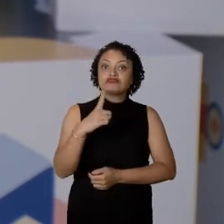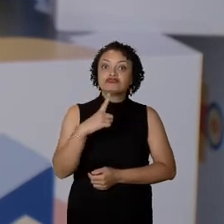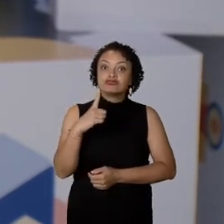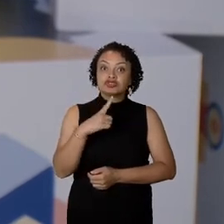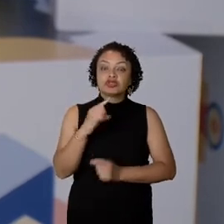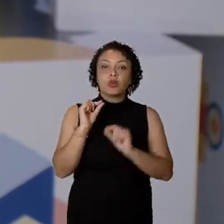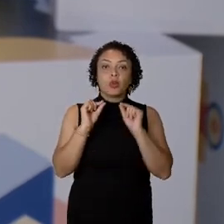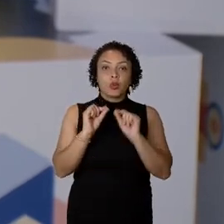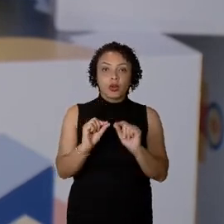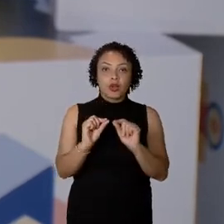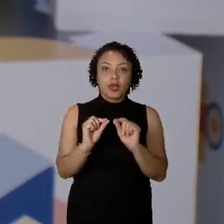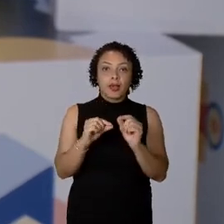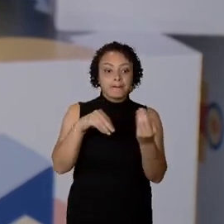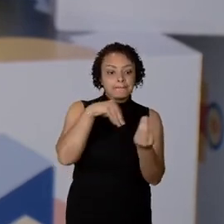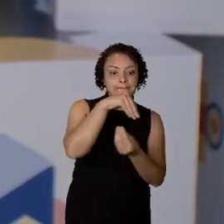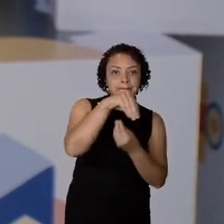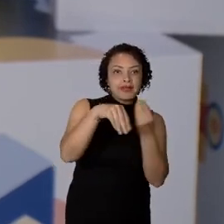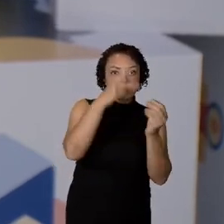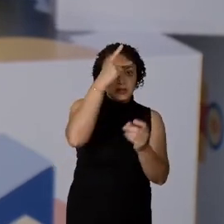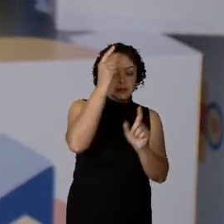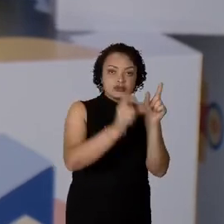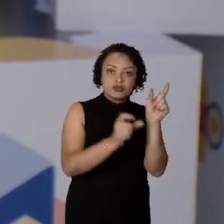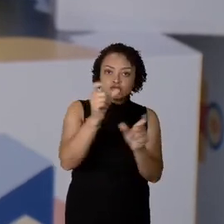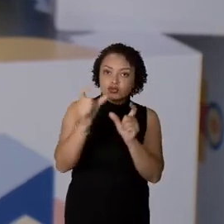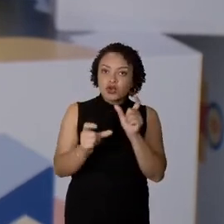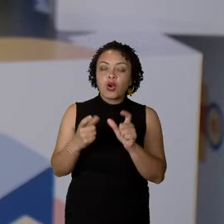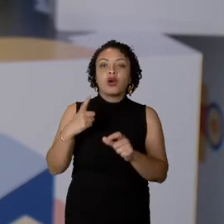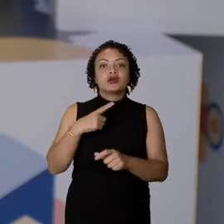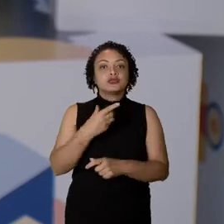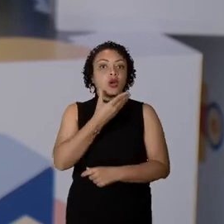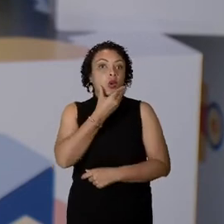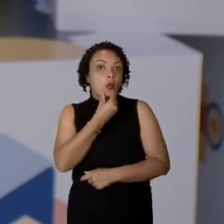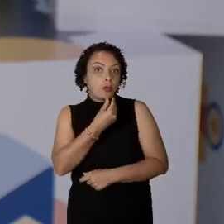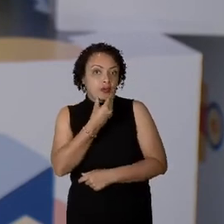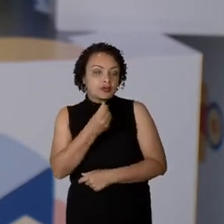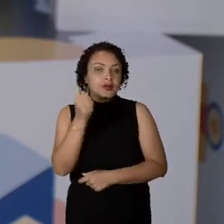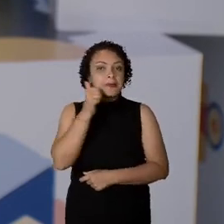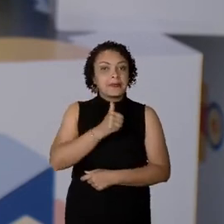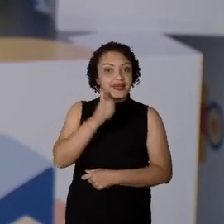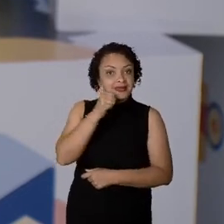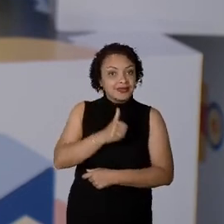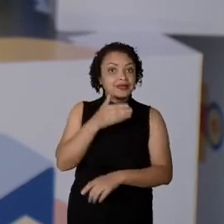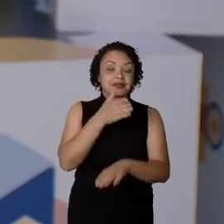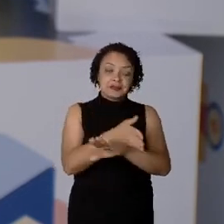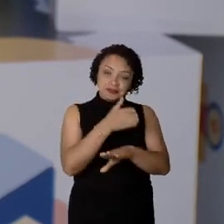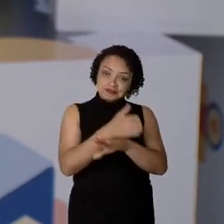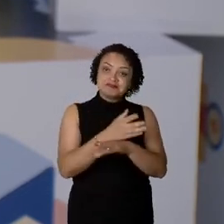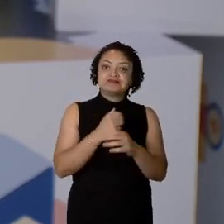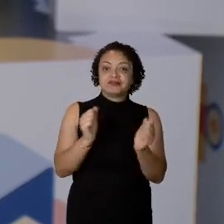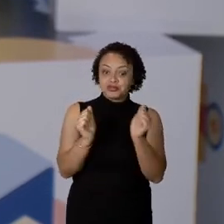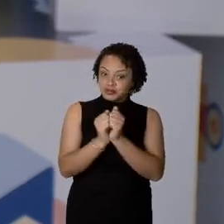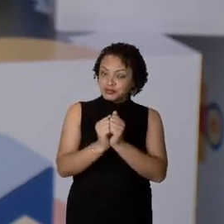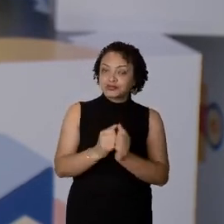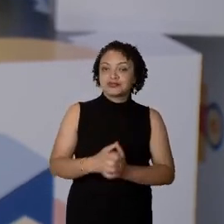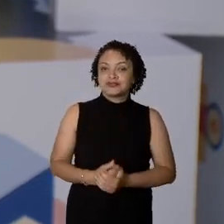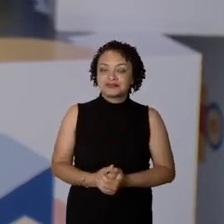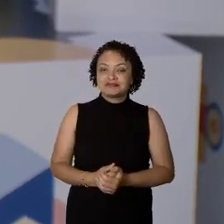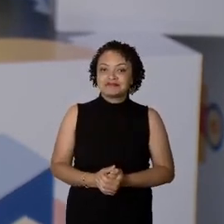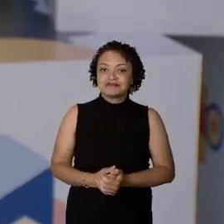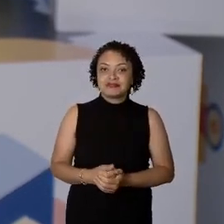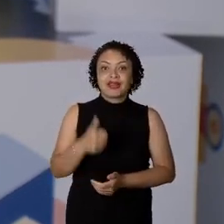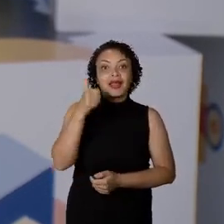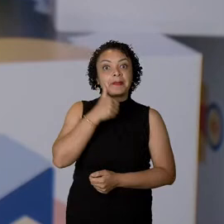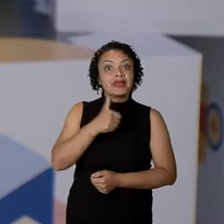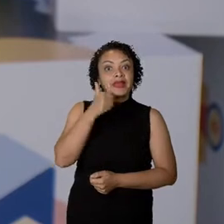compostos por equipes mistas, com a participação tanto de meninas quanto de meninos. E sabemos que as meninas